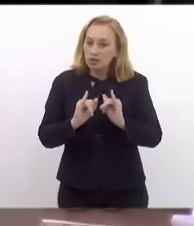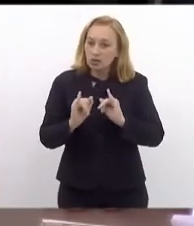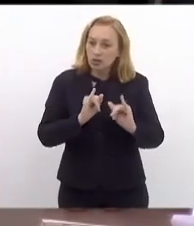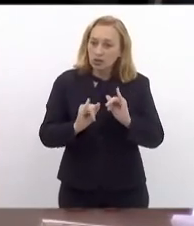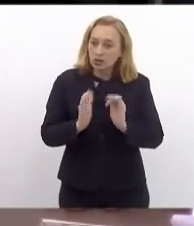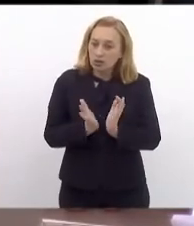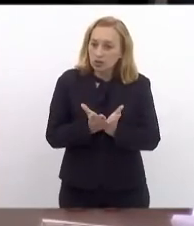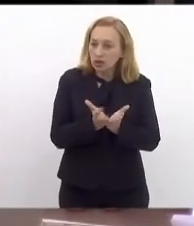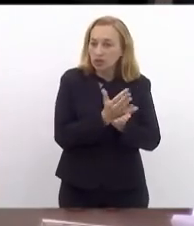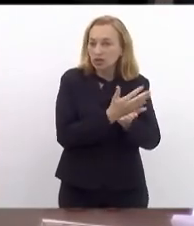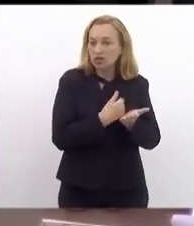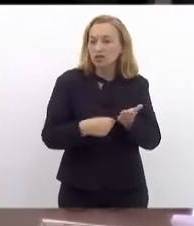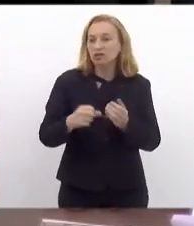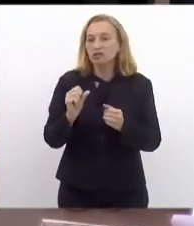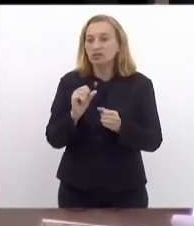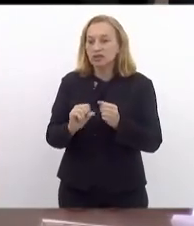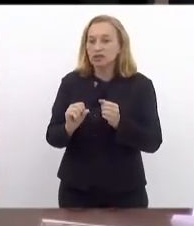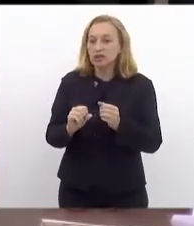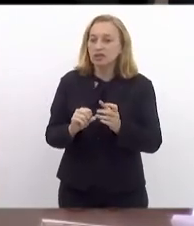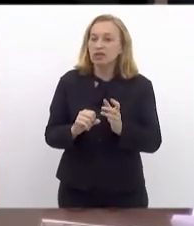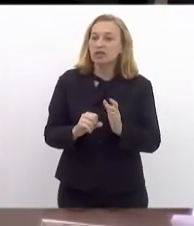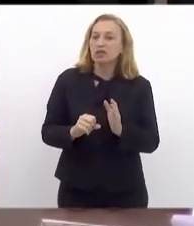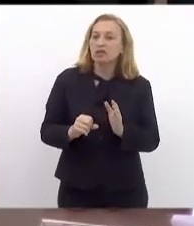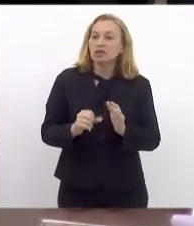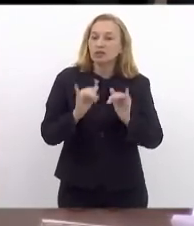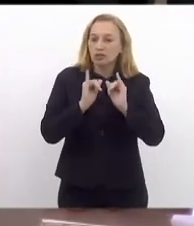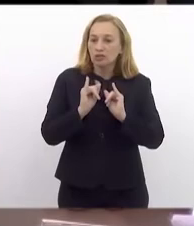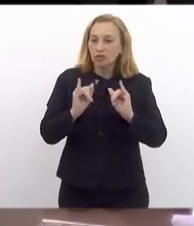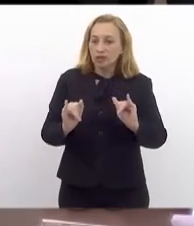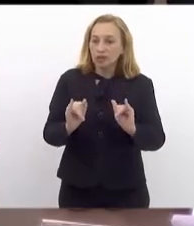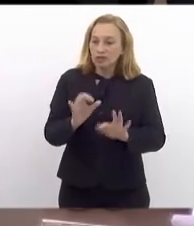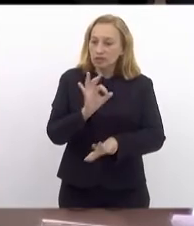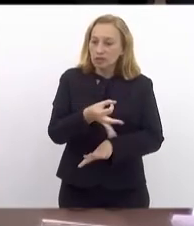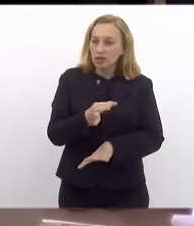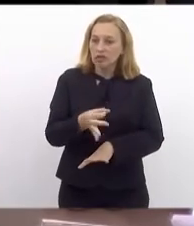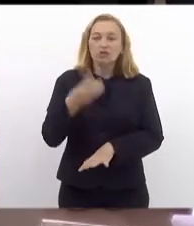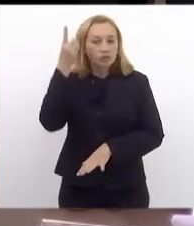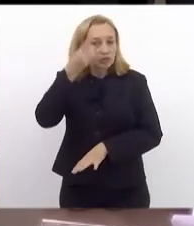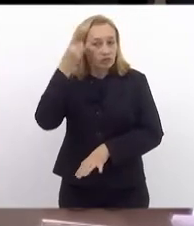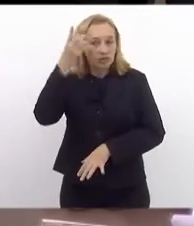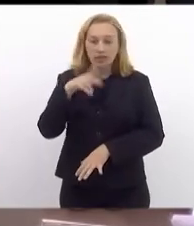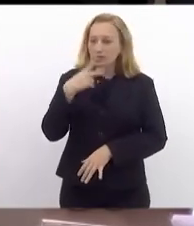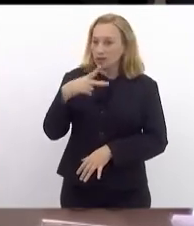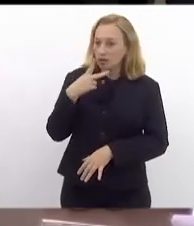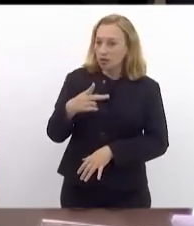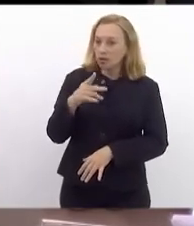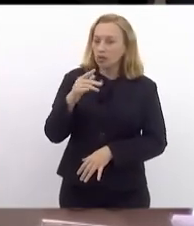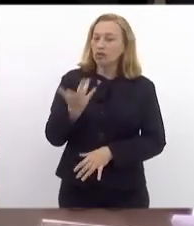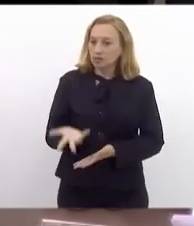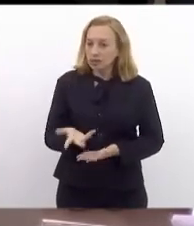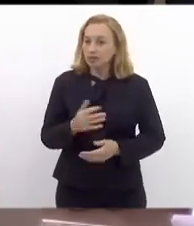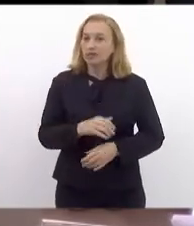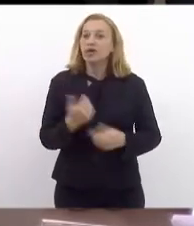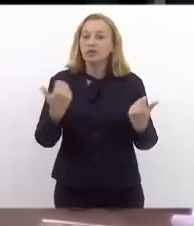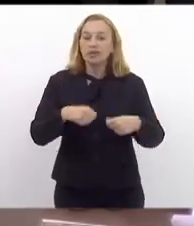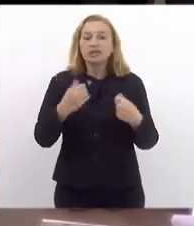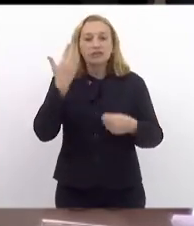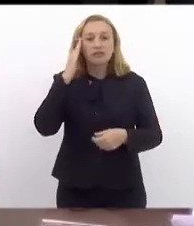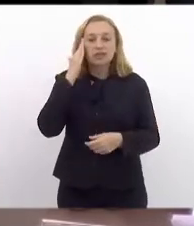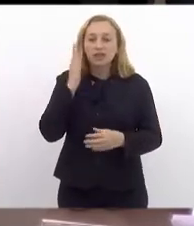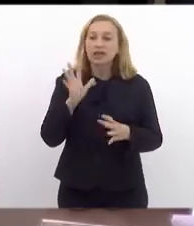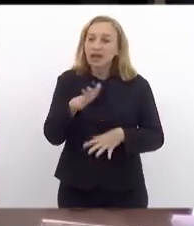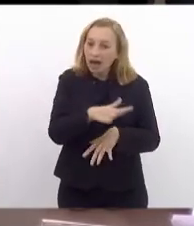Faria sua renúncia fiscal ou não é uma formalidade que como Deputado falou é formal e na verdade que a gente precisava